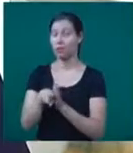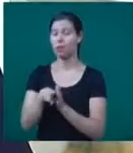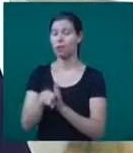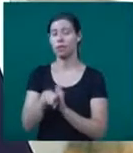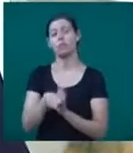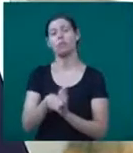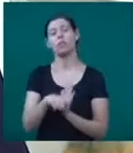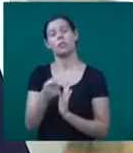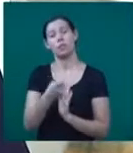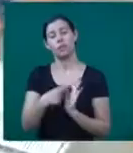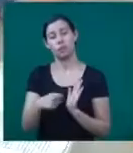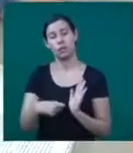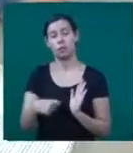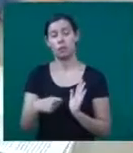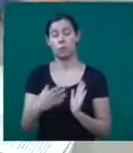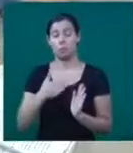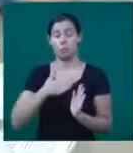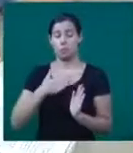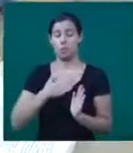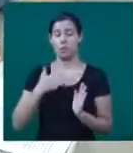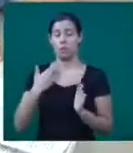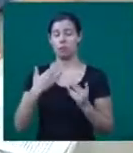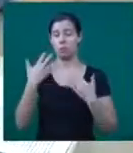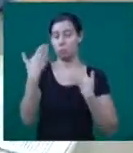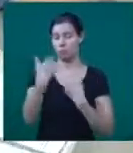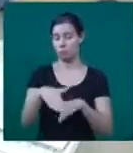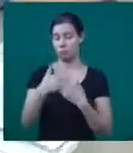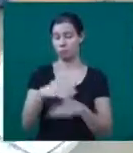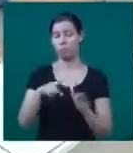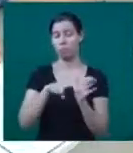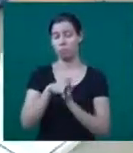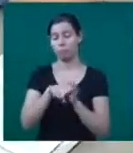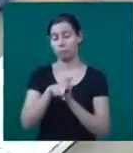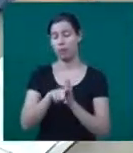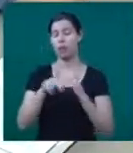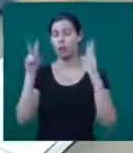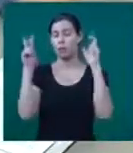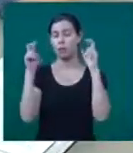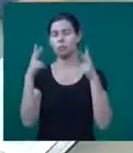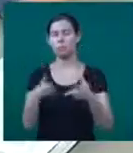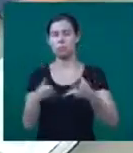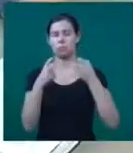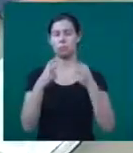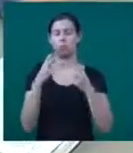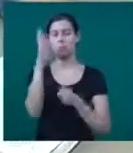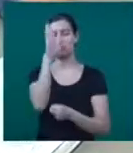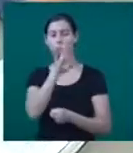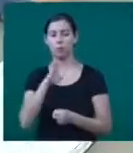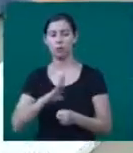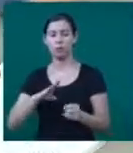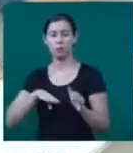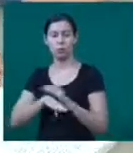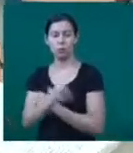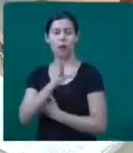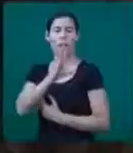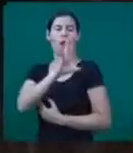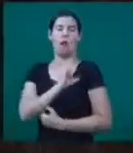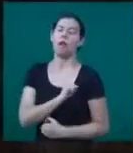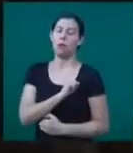uma prova para mim. Ao pesquisar sobre o tema, Júlia percebeu que os brasileiros não têm o costume do